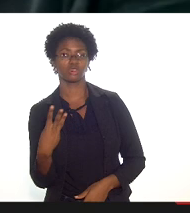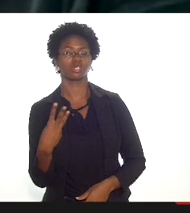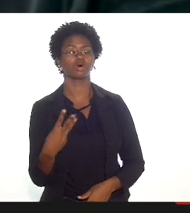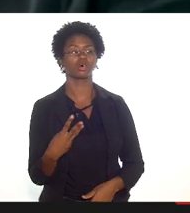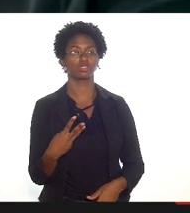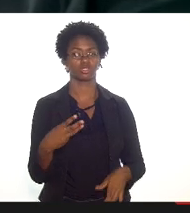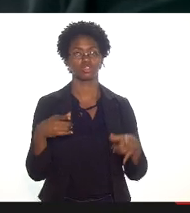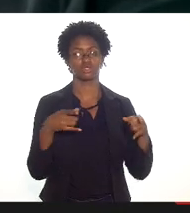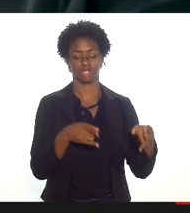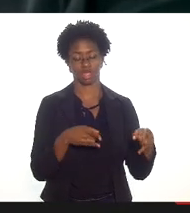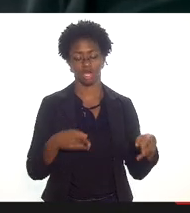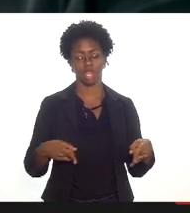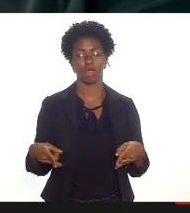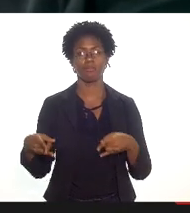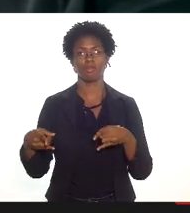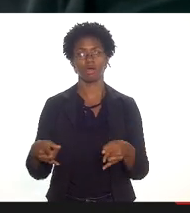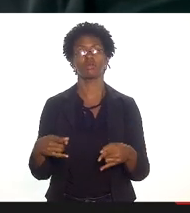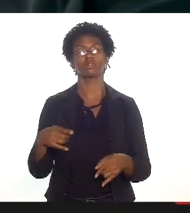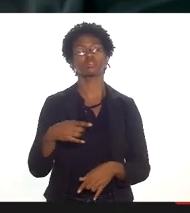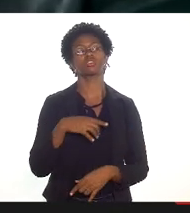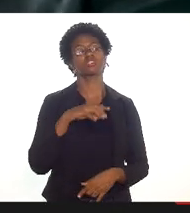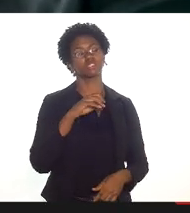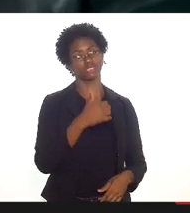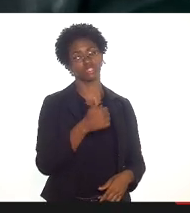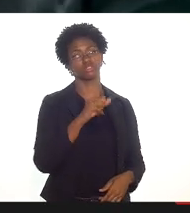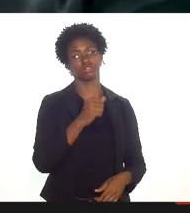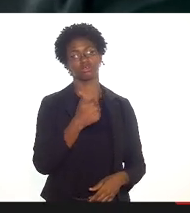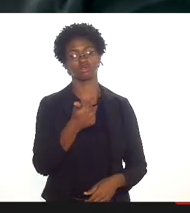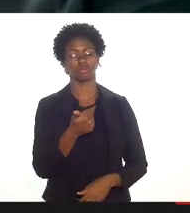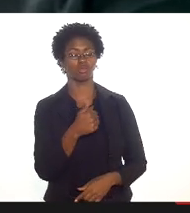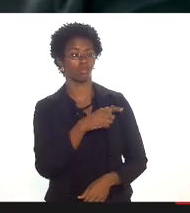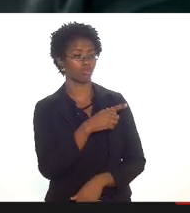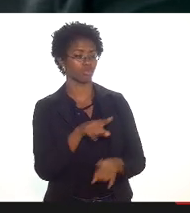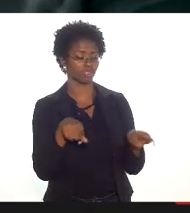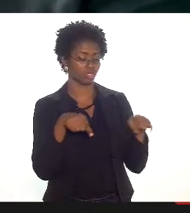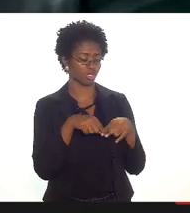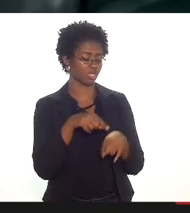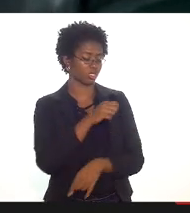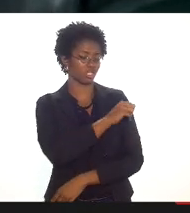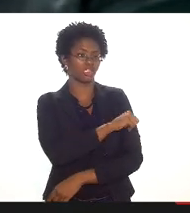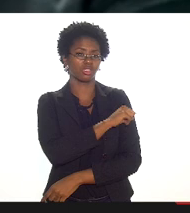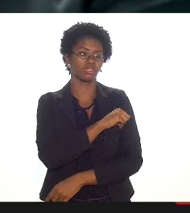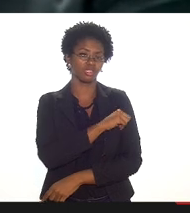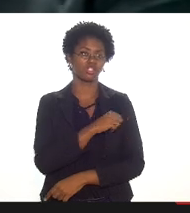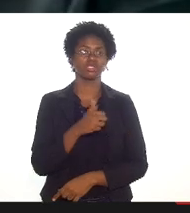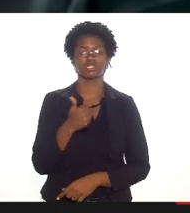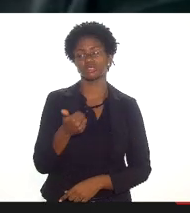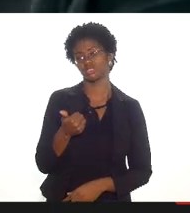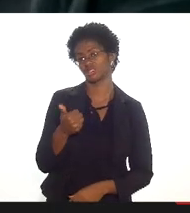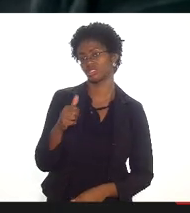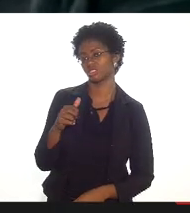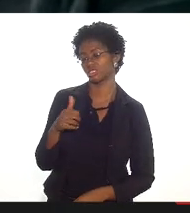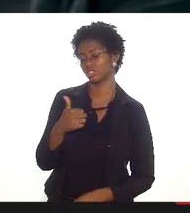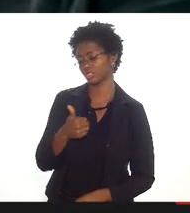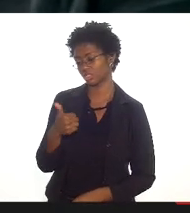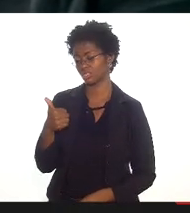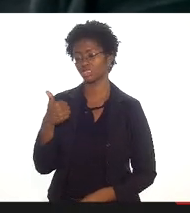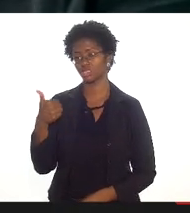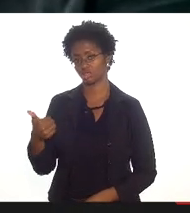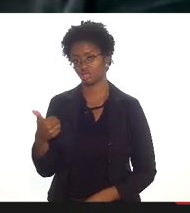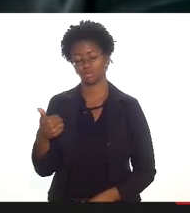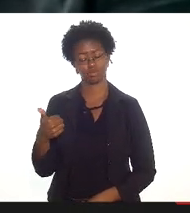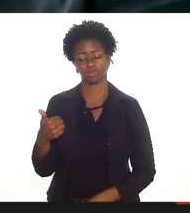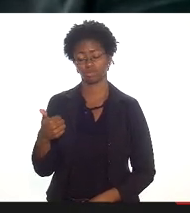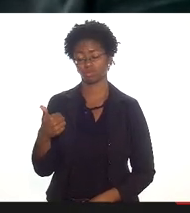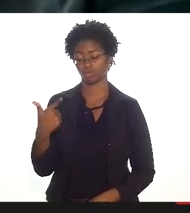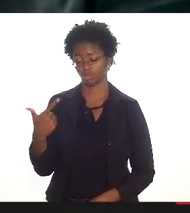leitos, sendo 181 de enfermaria e 112 de UTI. Essa é a oferta atual da